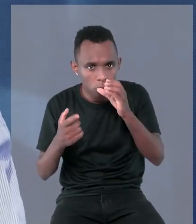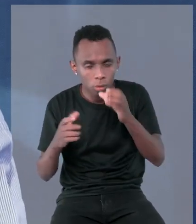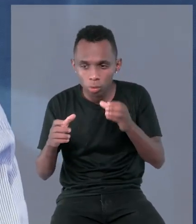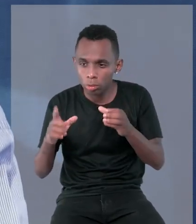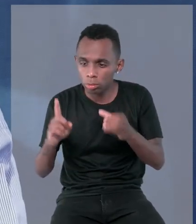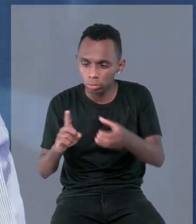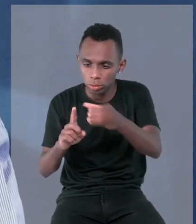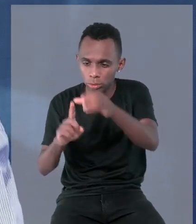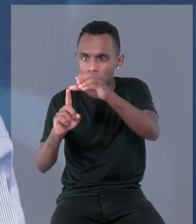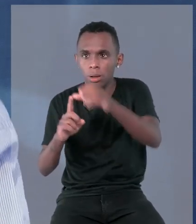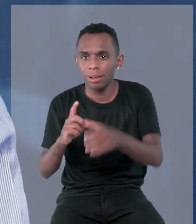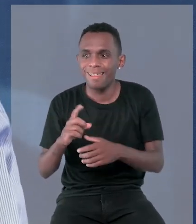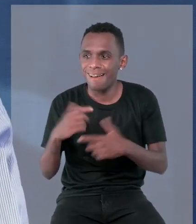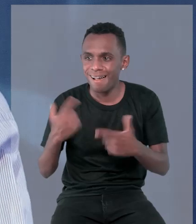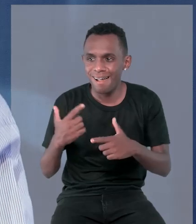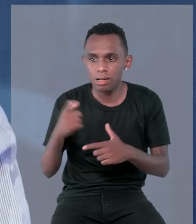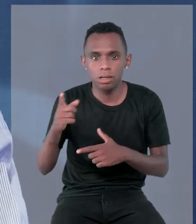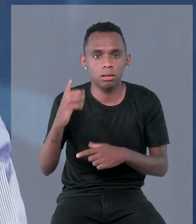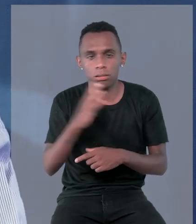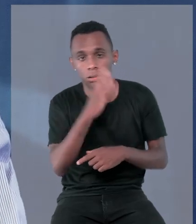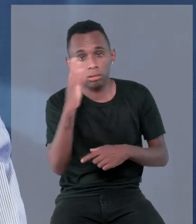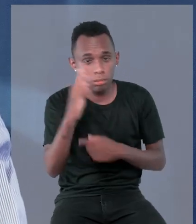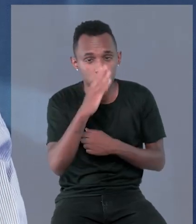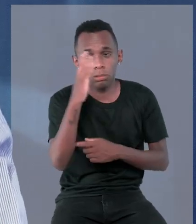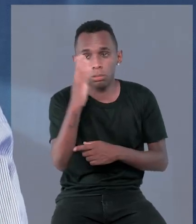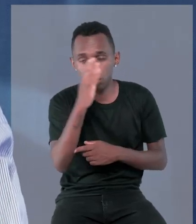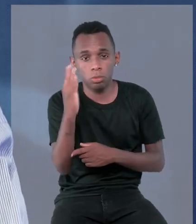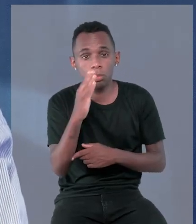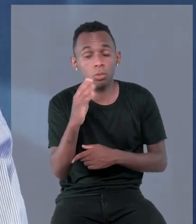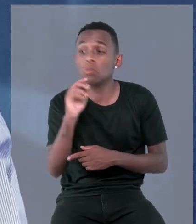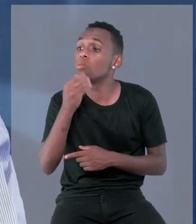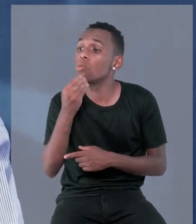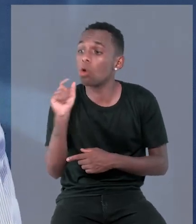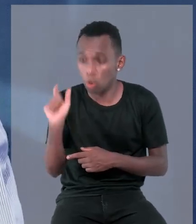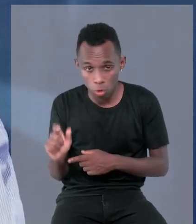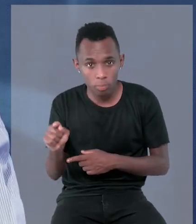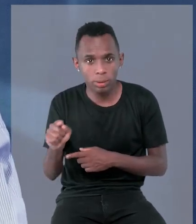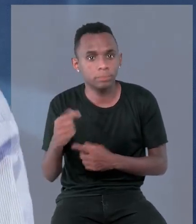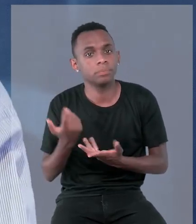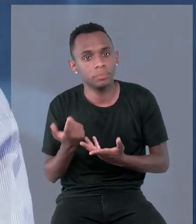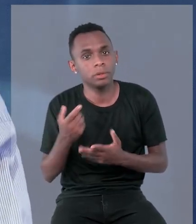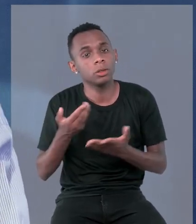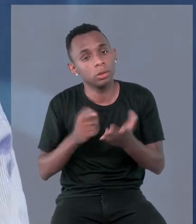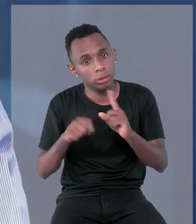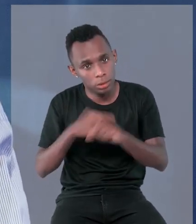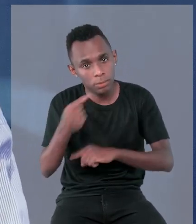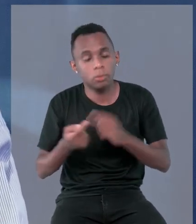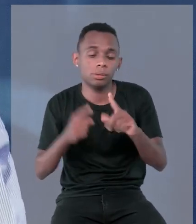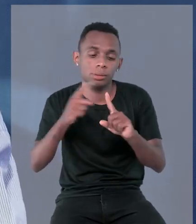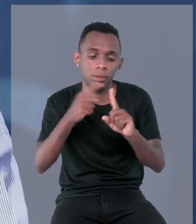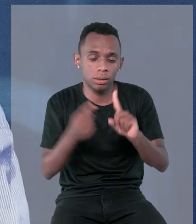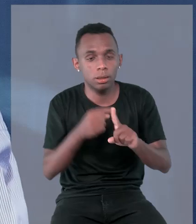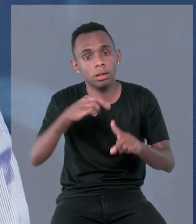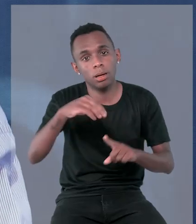a Iracema, e conseguiu deixar atordoado o Martim, e daí nasceu o Moacir,